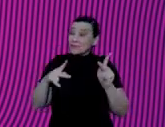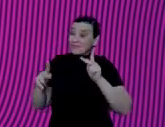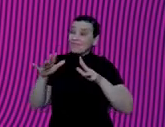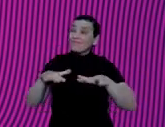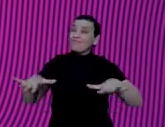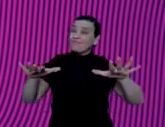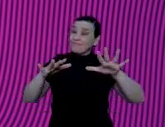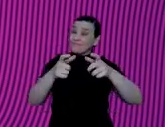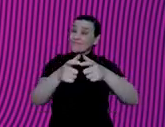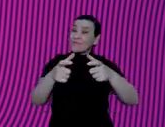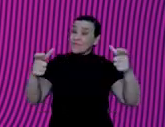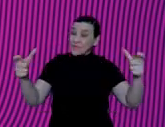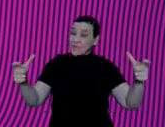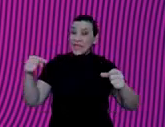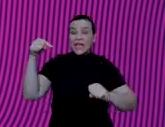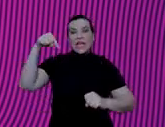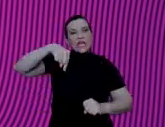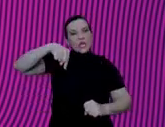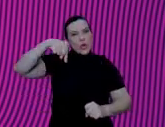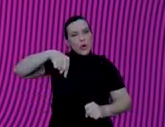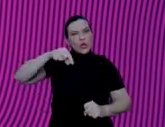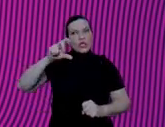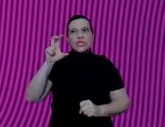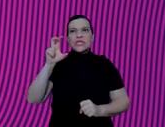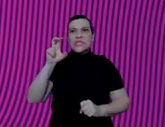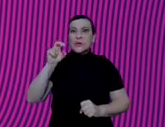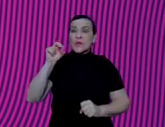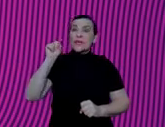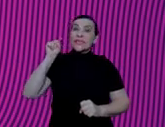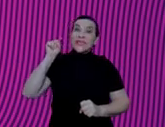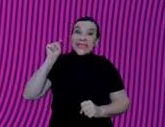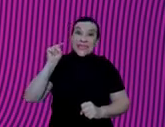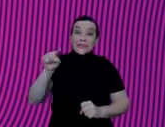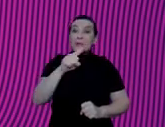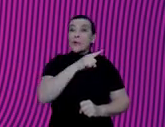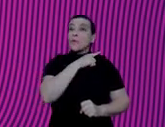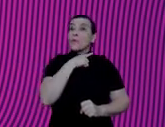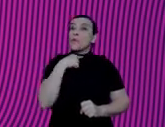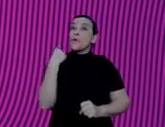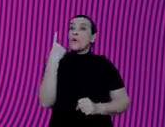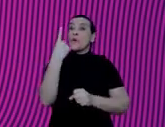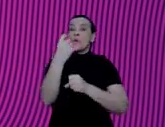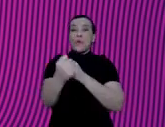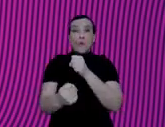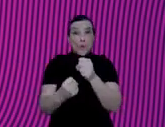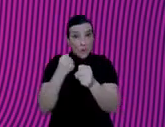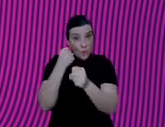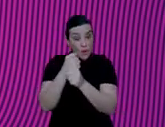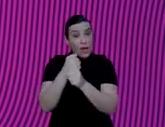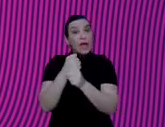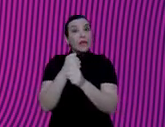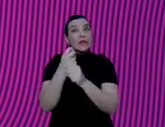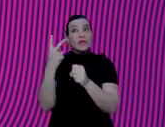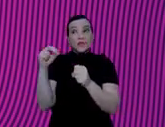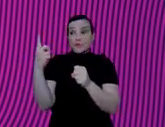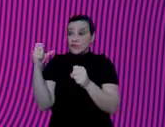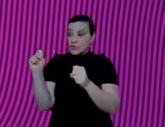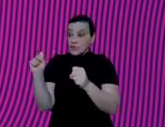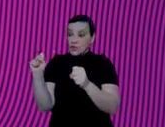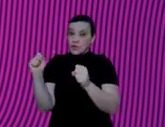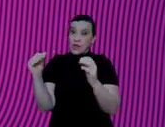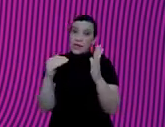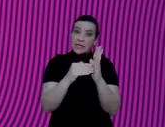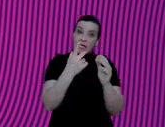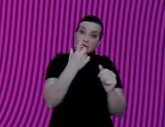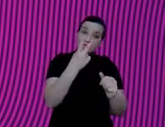atual é por volta de 50 mil mortes anuais, né? Houve um aumento de 2018 para 2019, 50 mil mortes